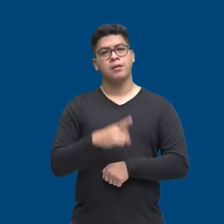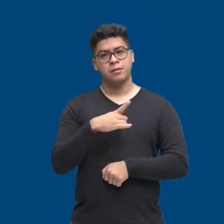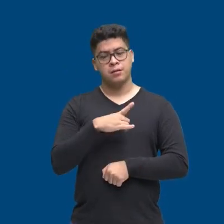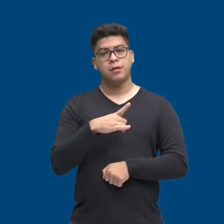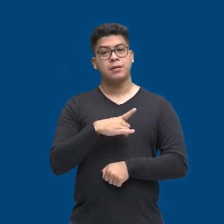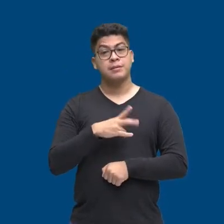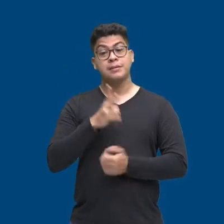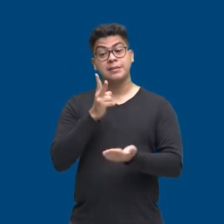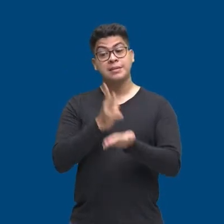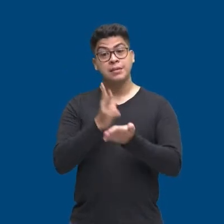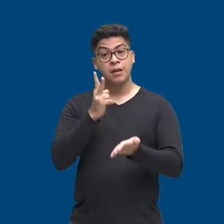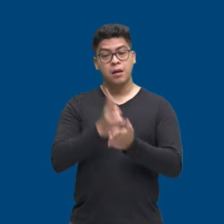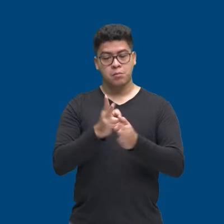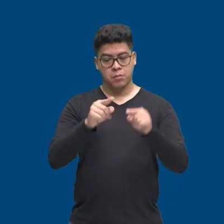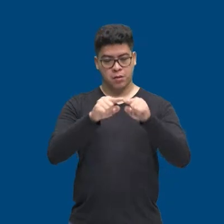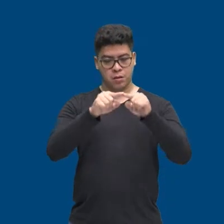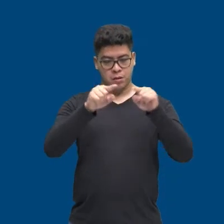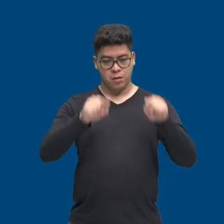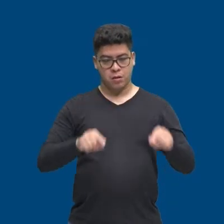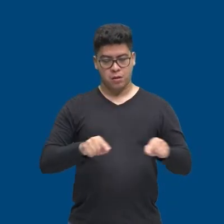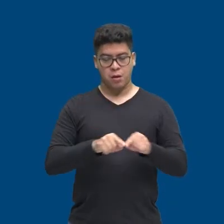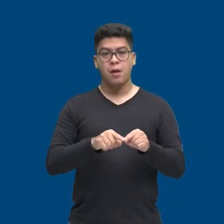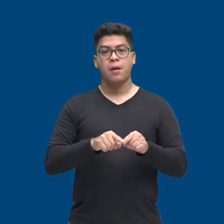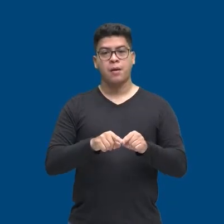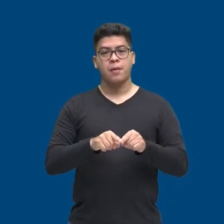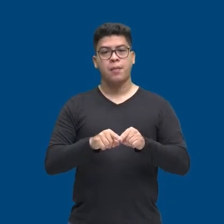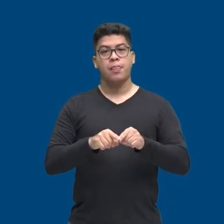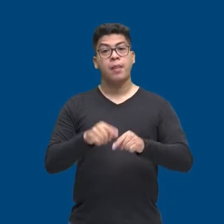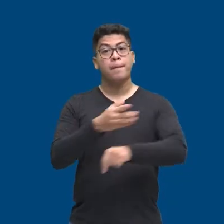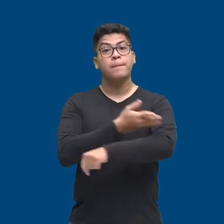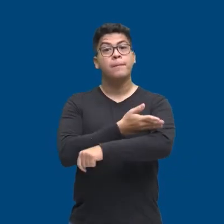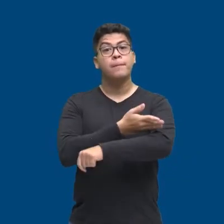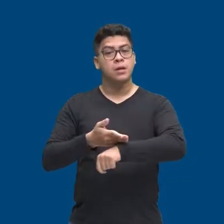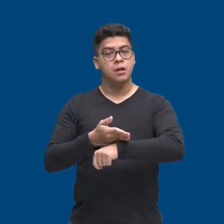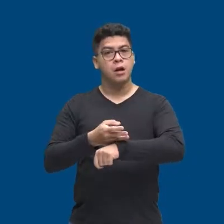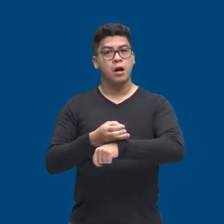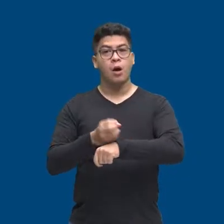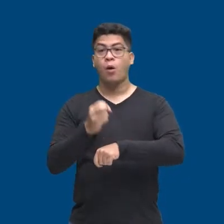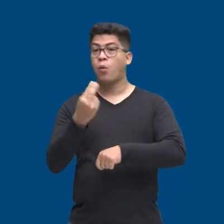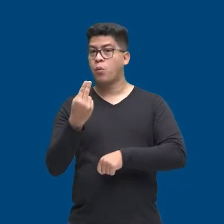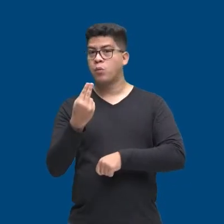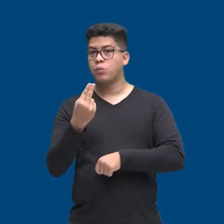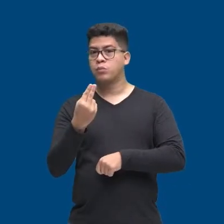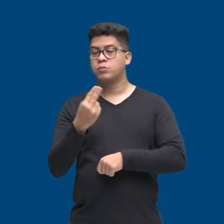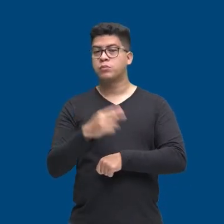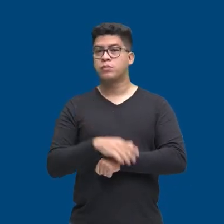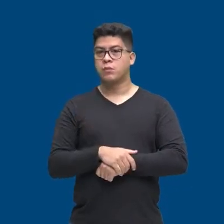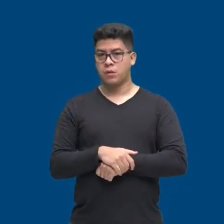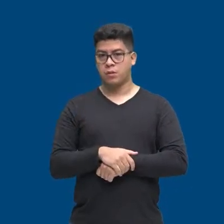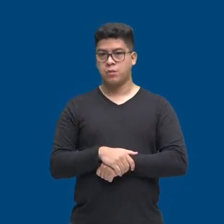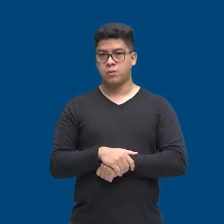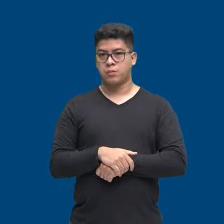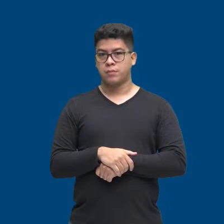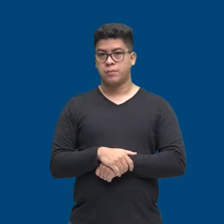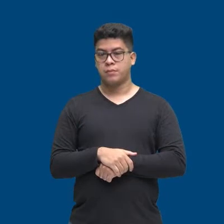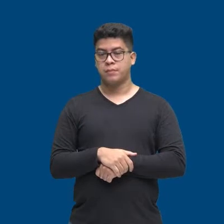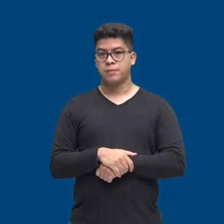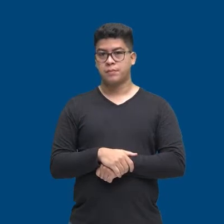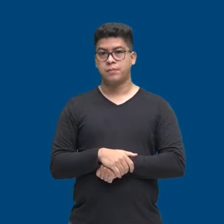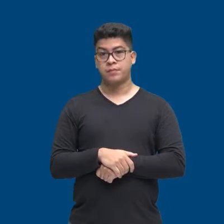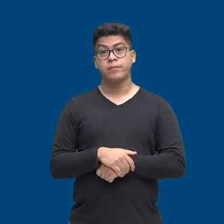vai estar na casa da mesma cor que ela vamos só fazer uma mudança aqui muito bem